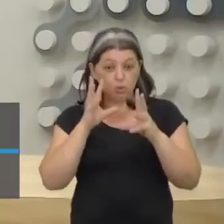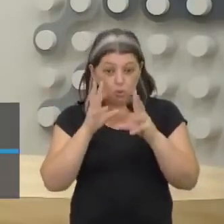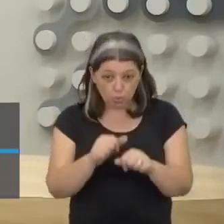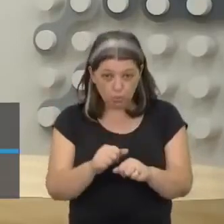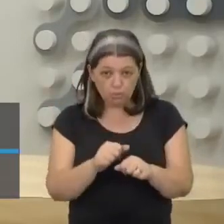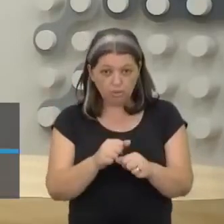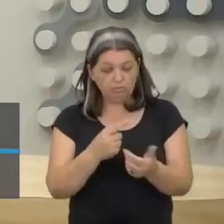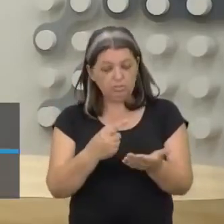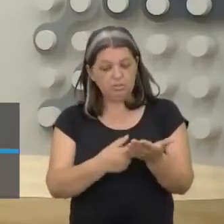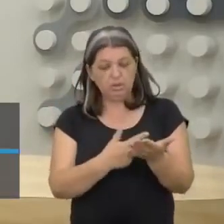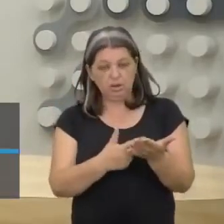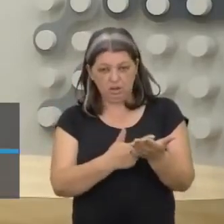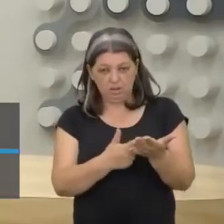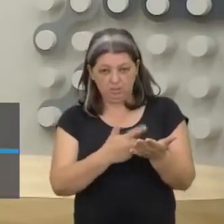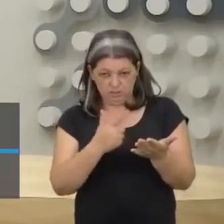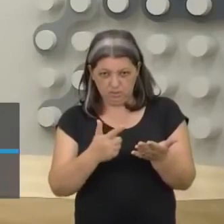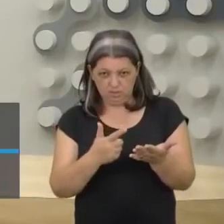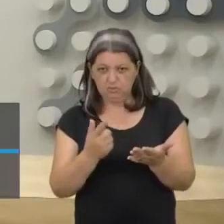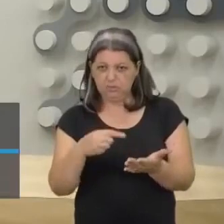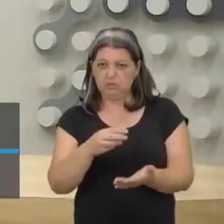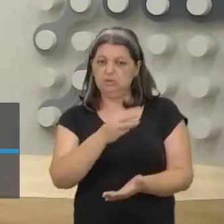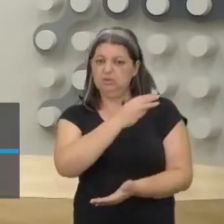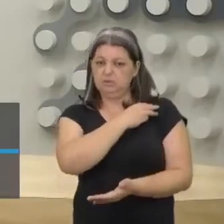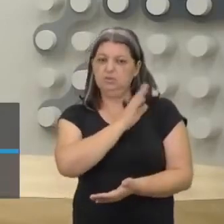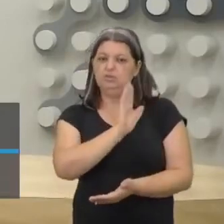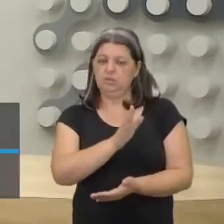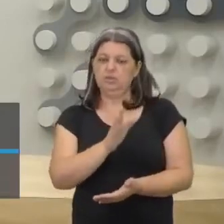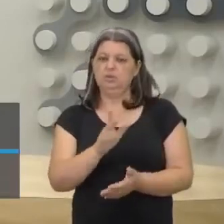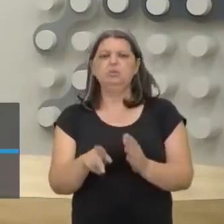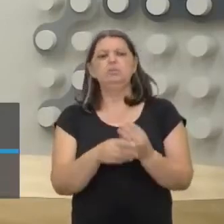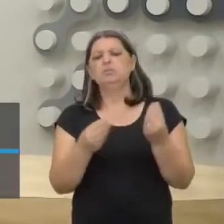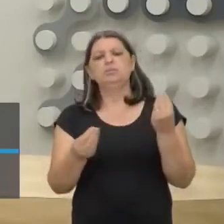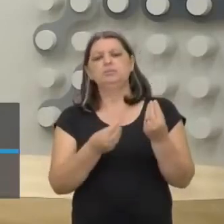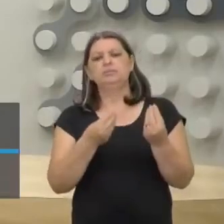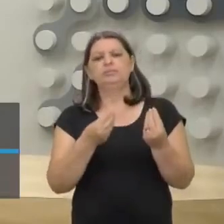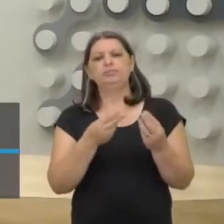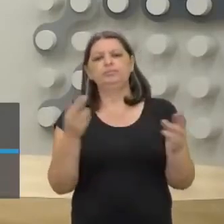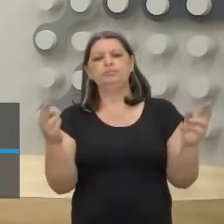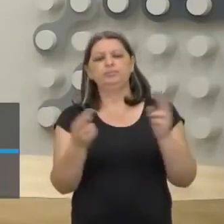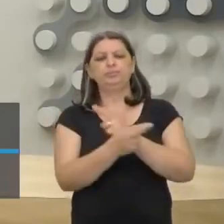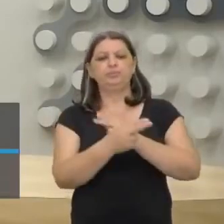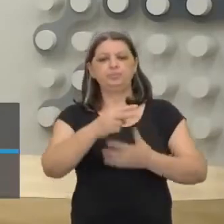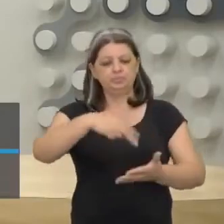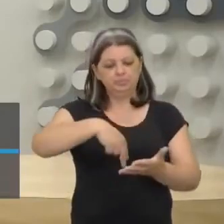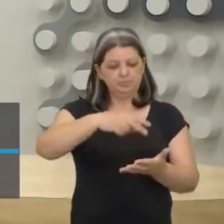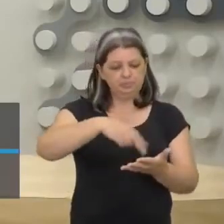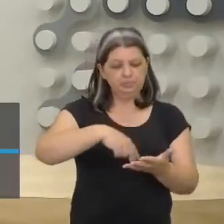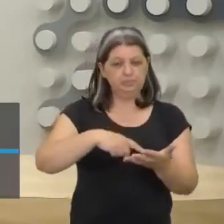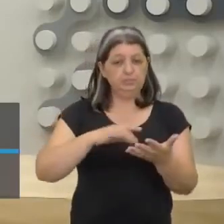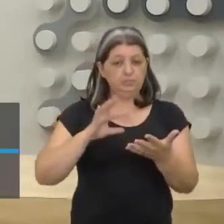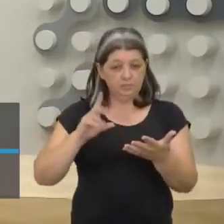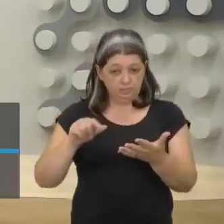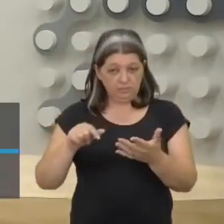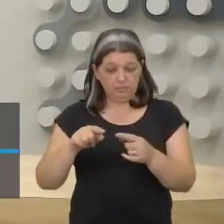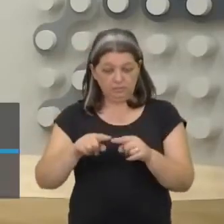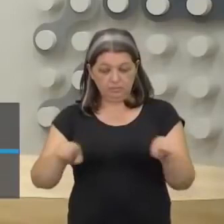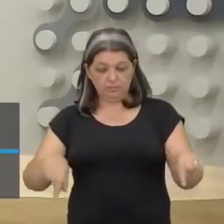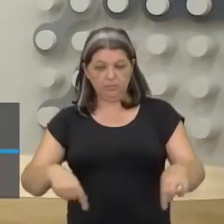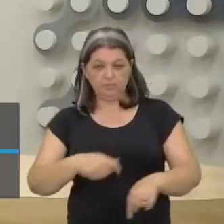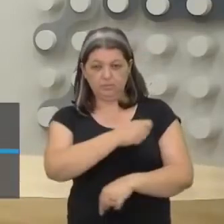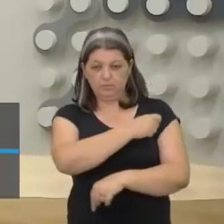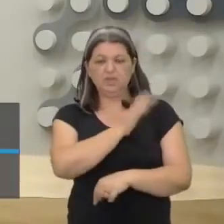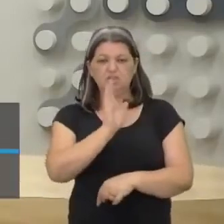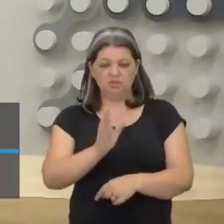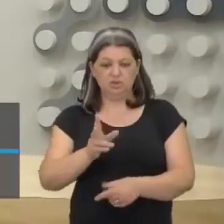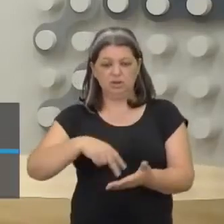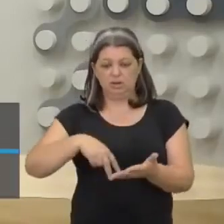está na primeira série do ensino médio, então você leu um livro completo. Como que é a relação aí com a leitura? Será que toda a sala, todos os alunos já leram